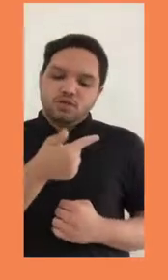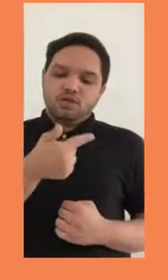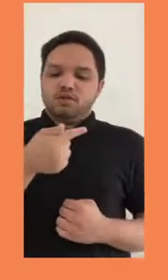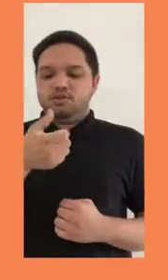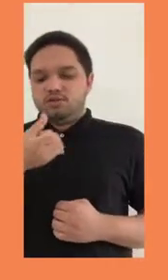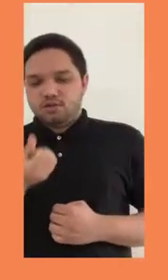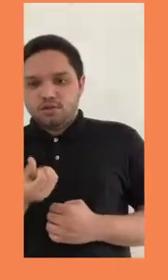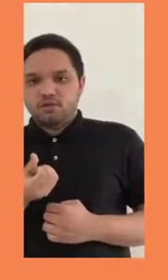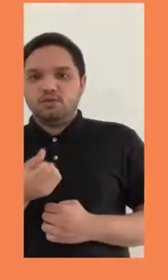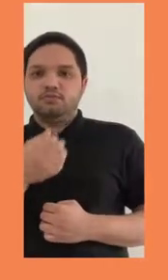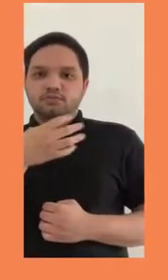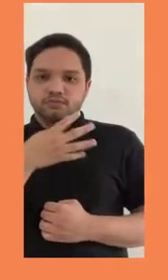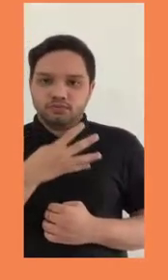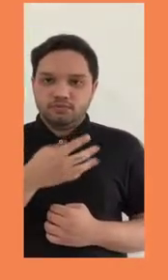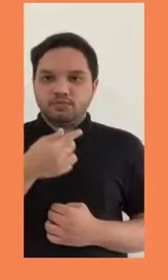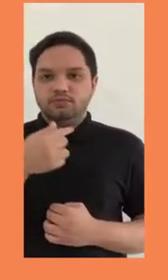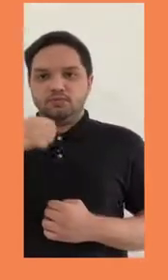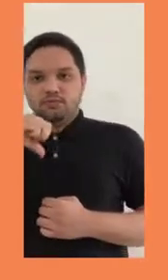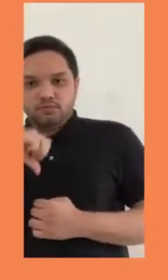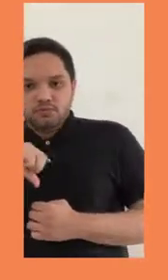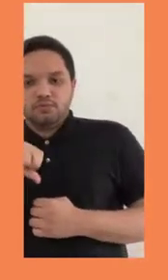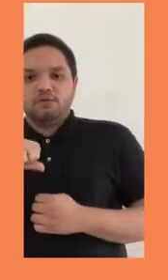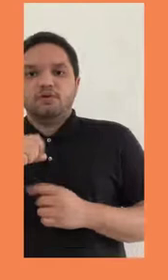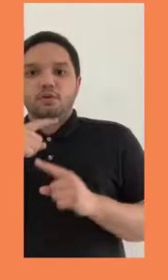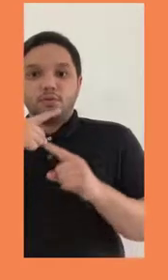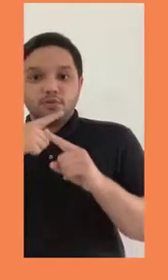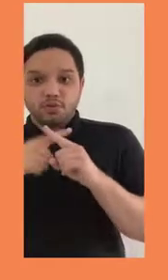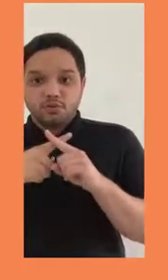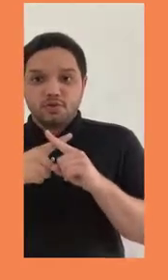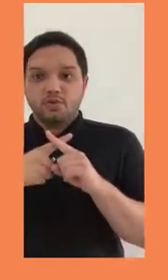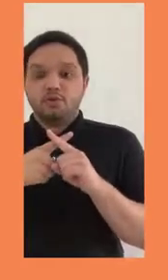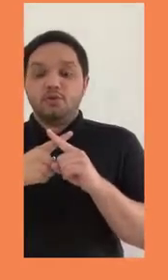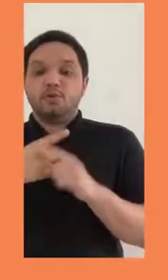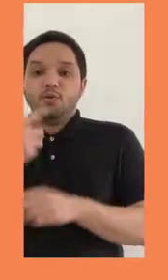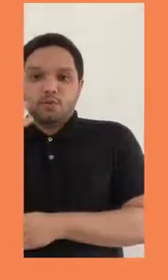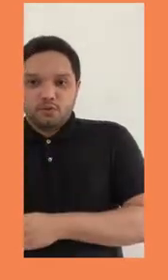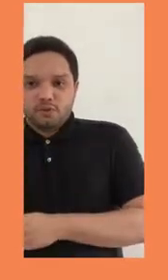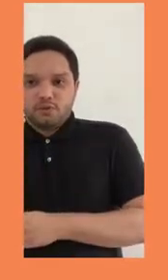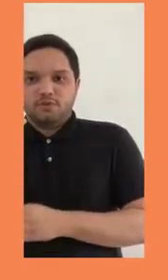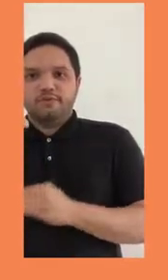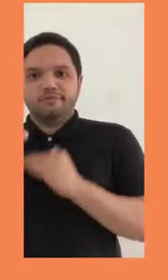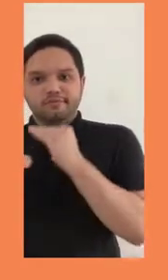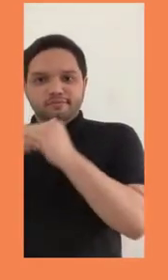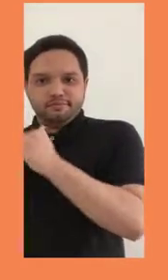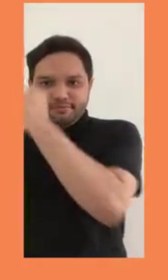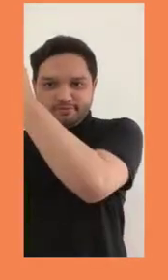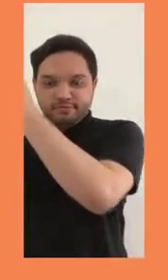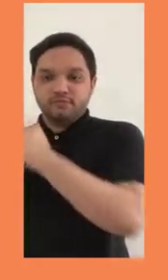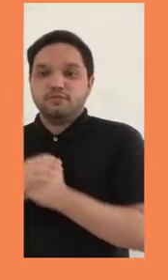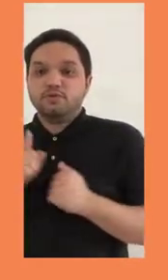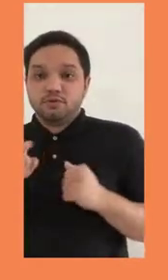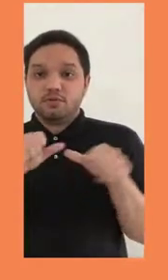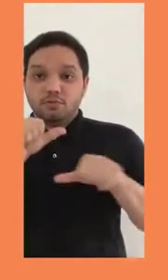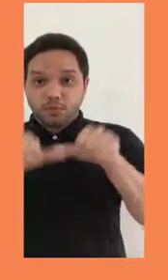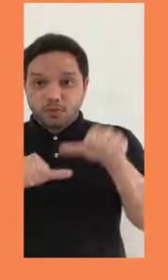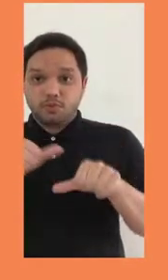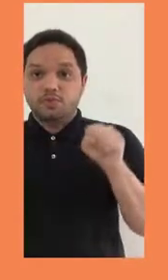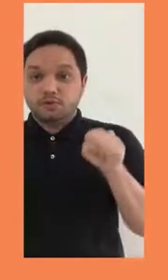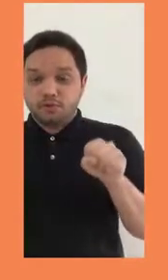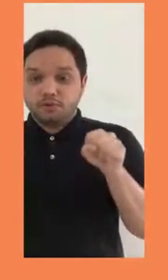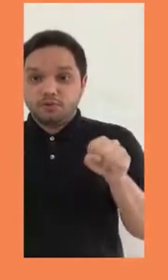de 120 show atualizar esse é o padrão é 120 276